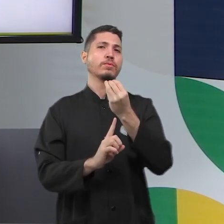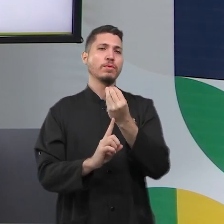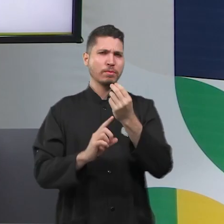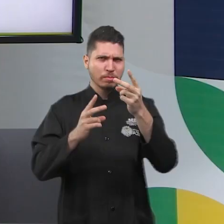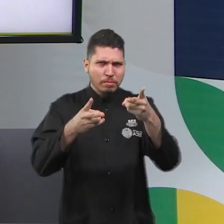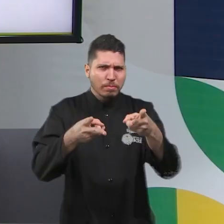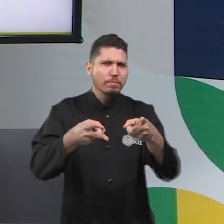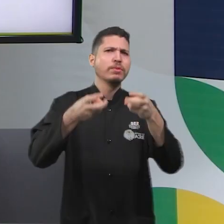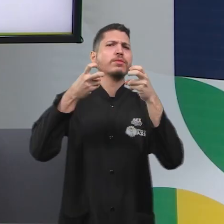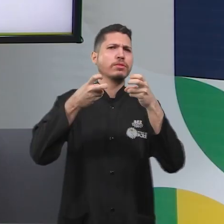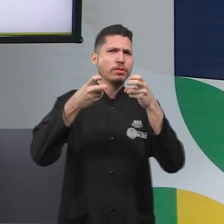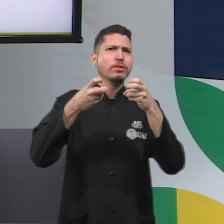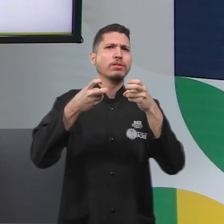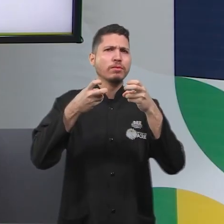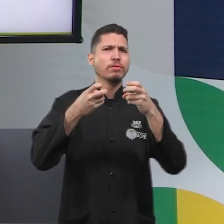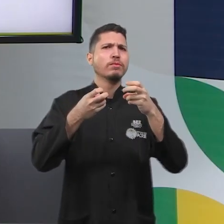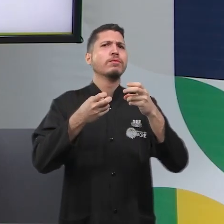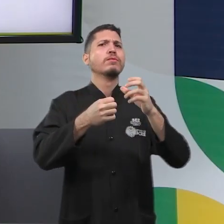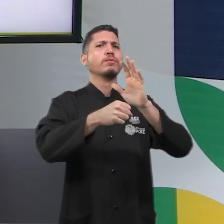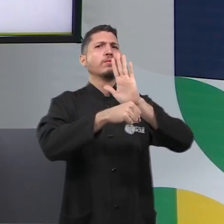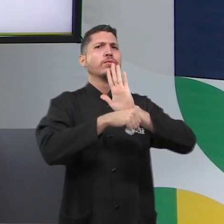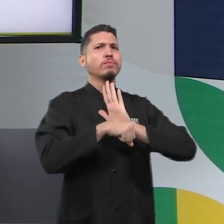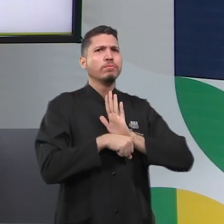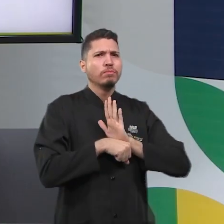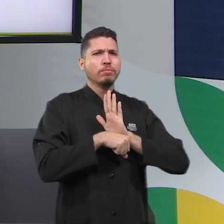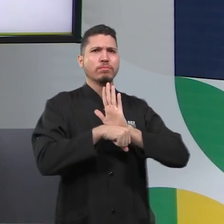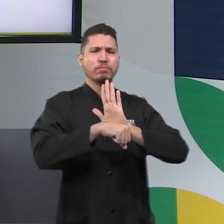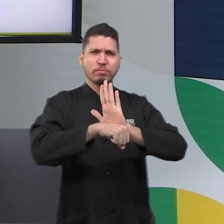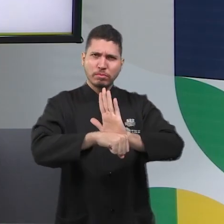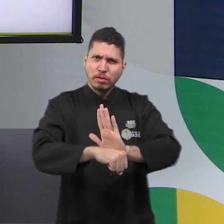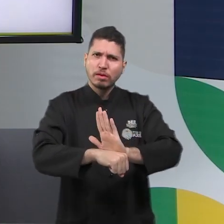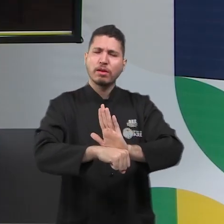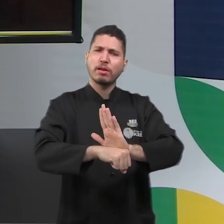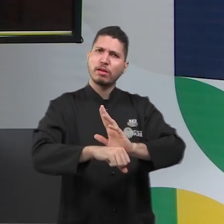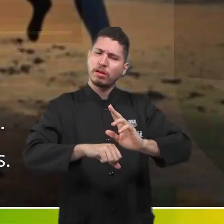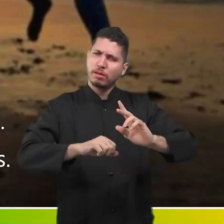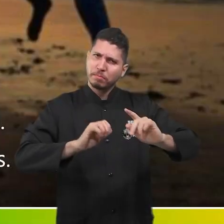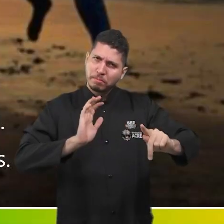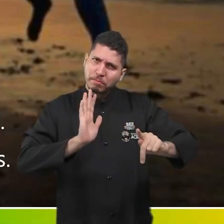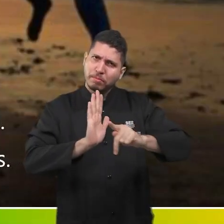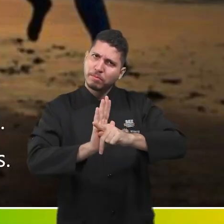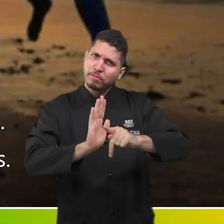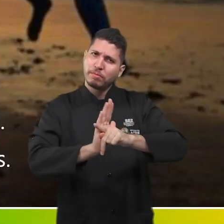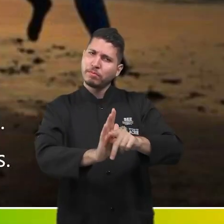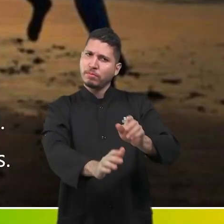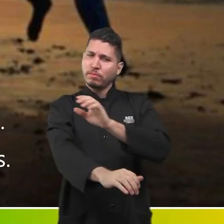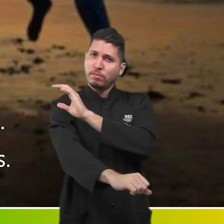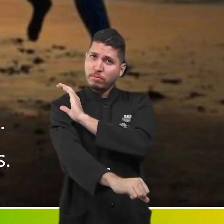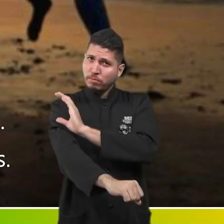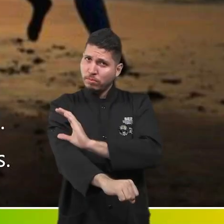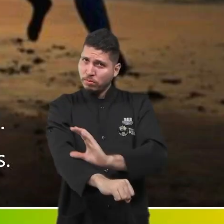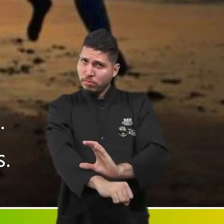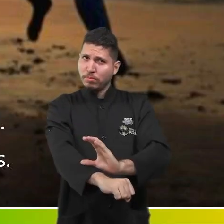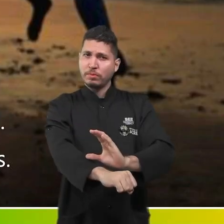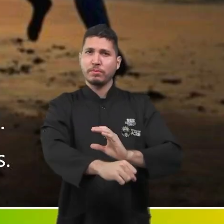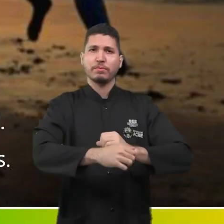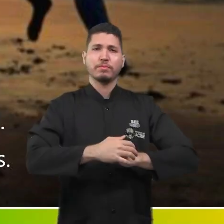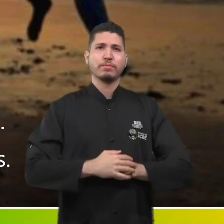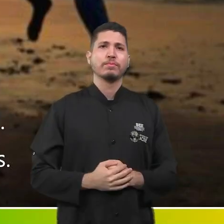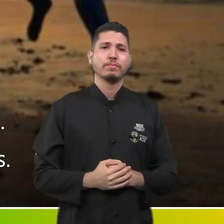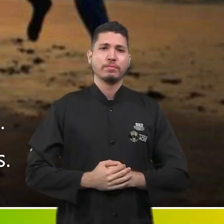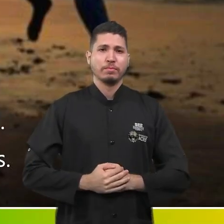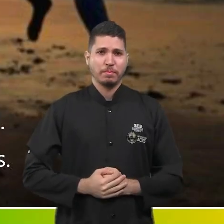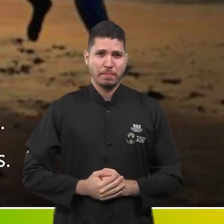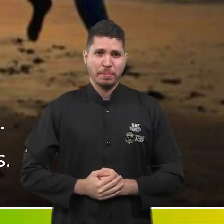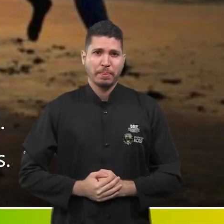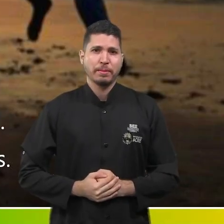ele pode contribuir com a nossa cultura mesmo, como expressar a nossa cultura. Então, ele